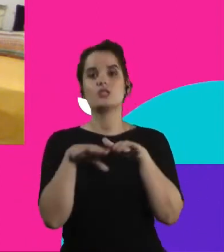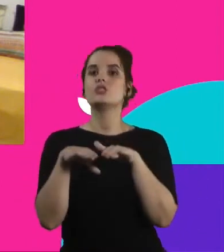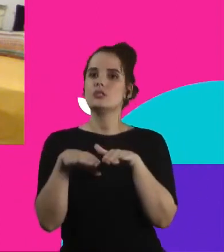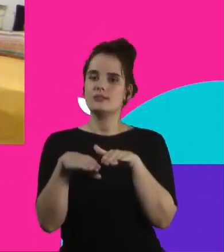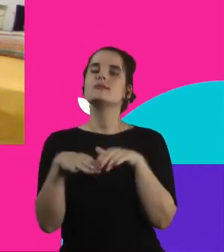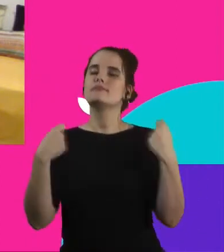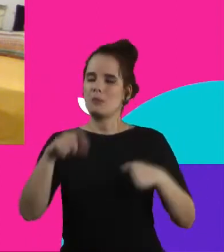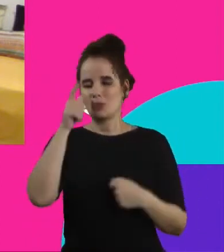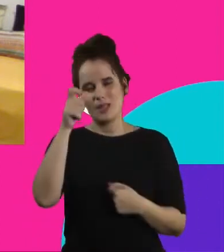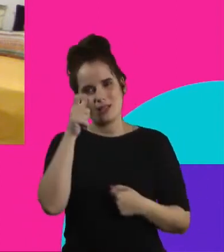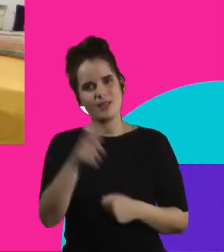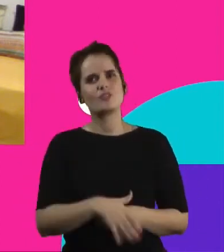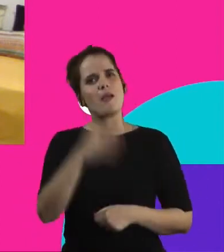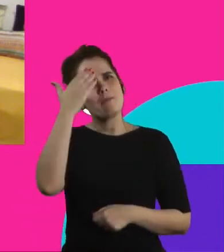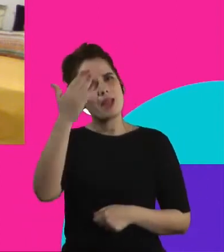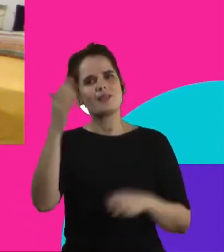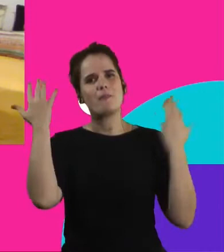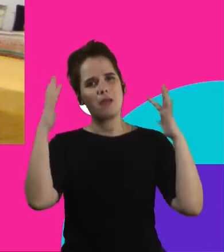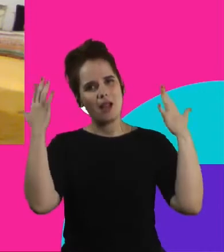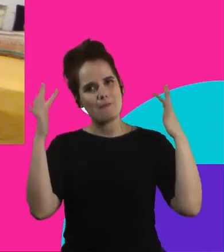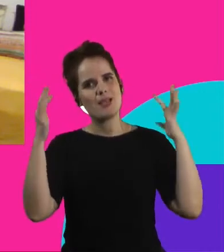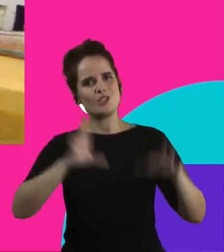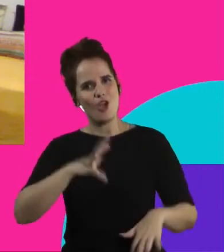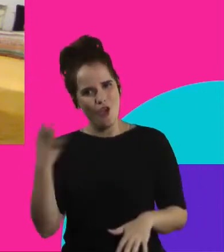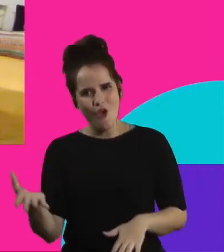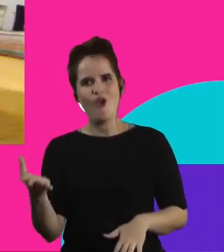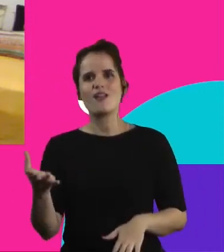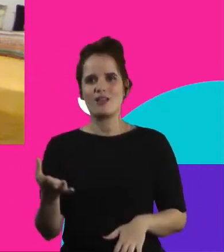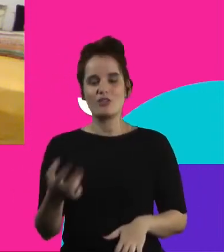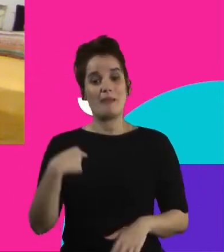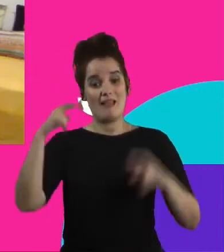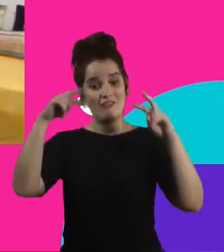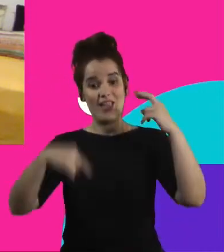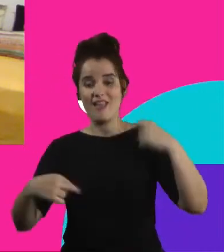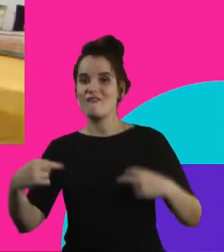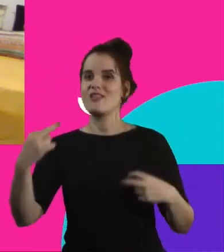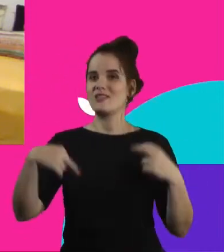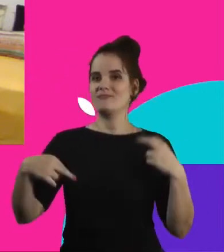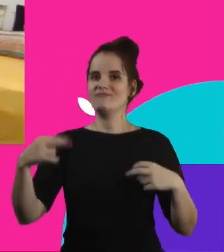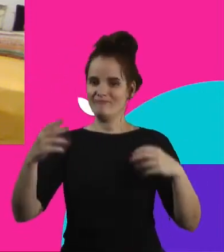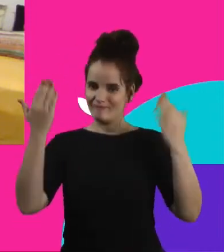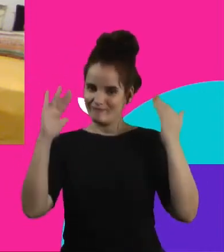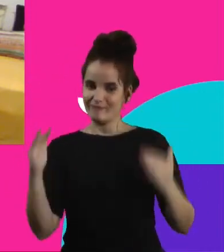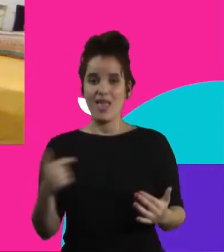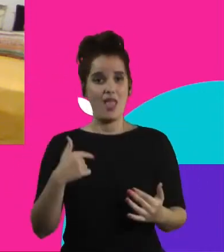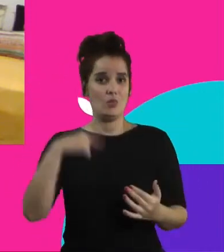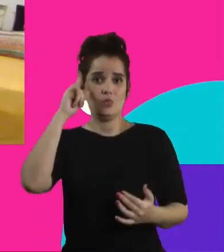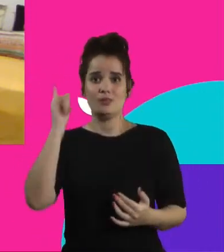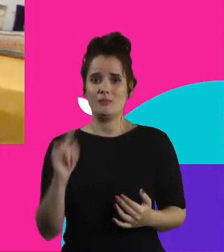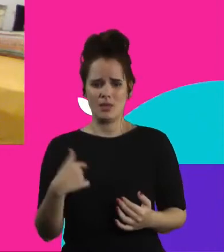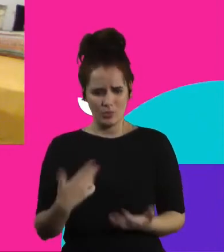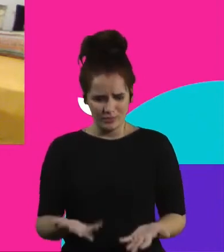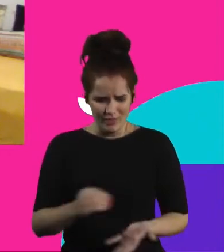Então, muito interessante. Obrigada e parabéns também pela coragem, né, de rever processos, de identificar que eu não sei, eu nem sabia que eu